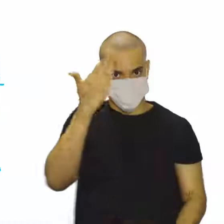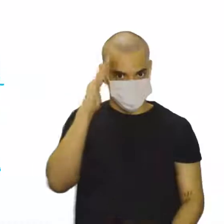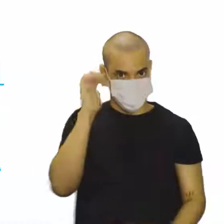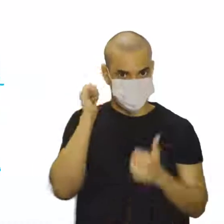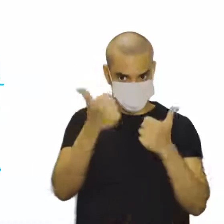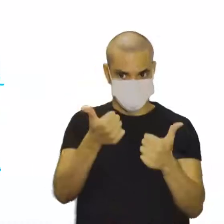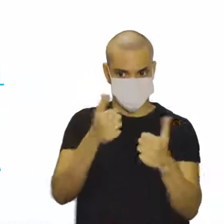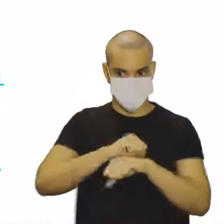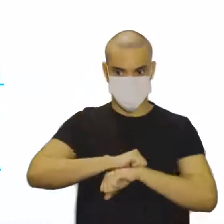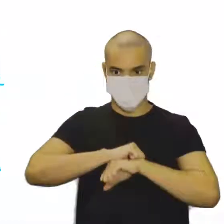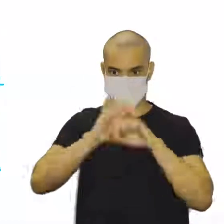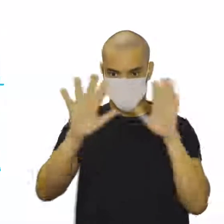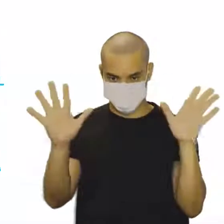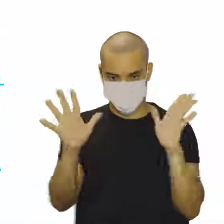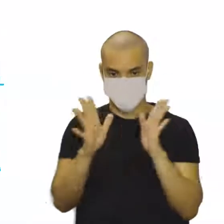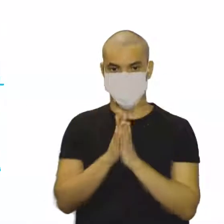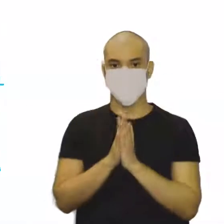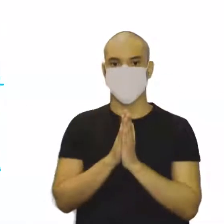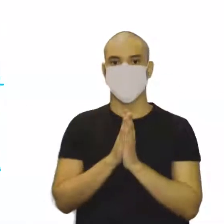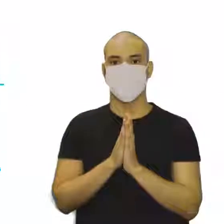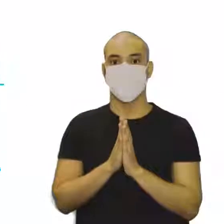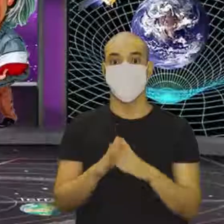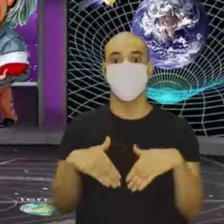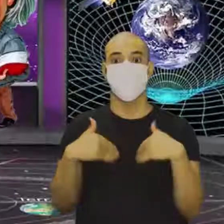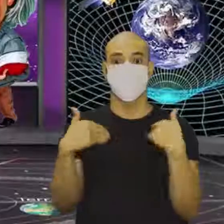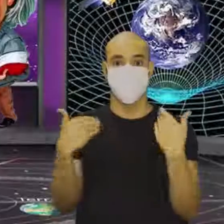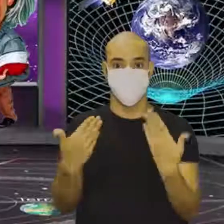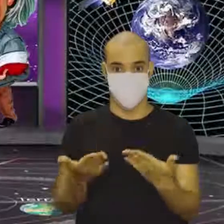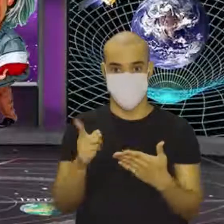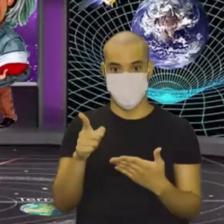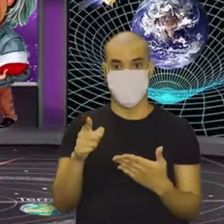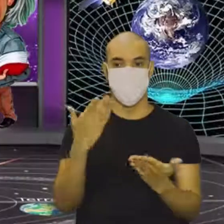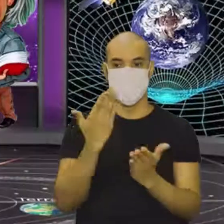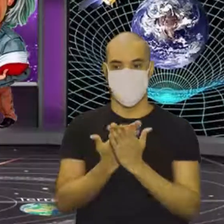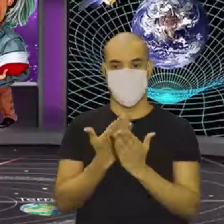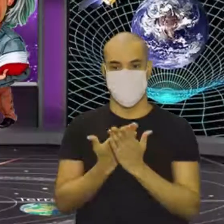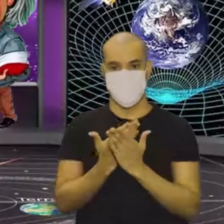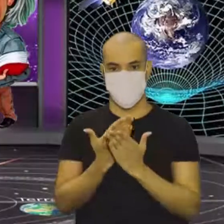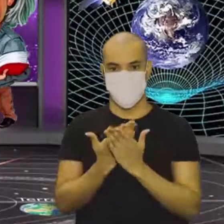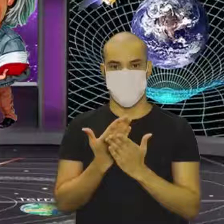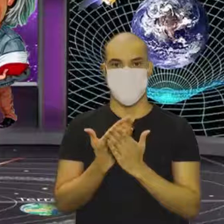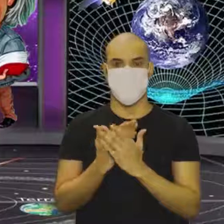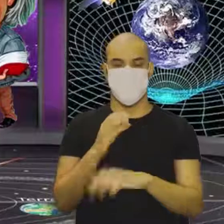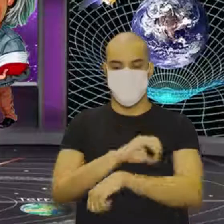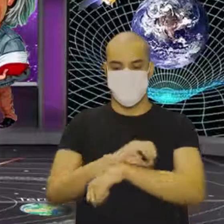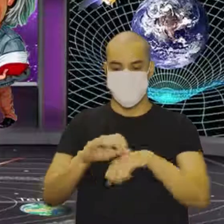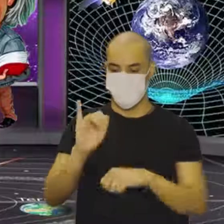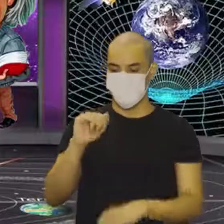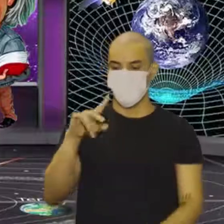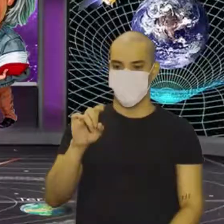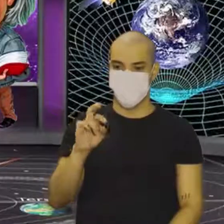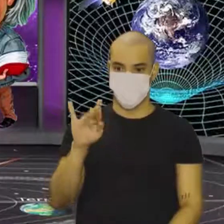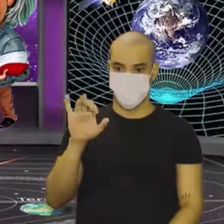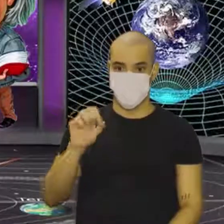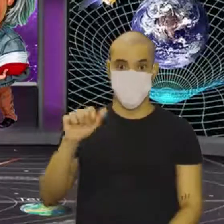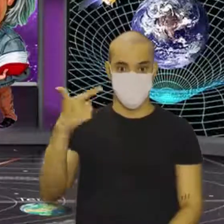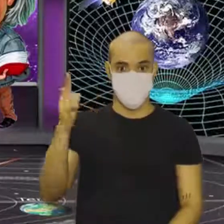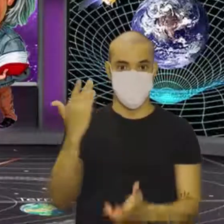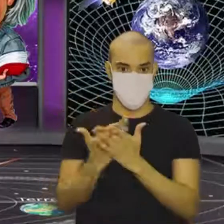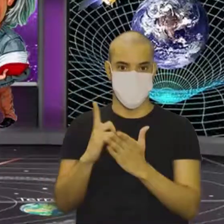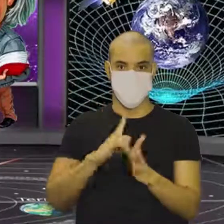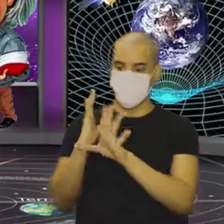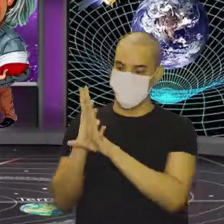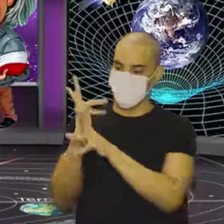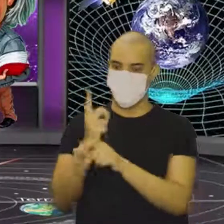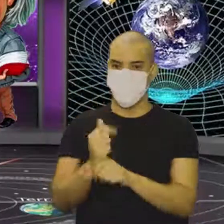isso? Ok? Galerinha, olha só, essa aí foi nossa aula de indutores, mas na próxima aula a gente tem